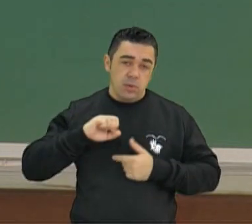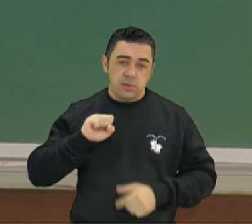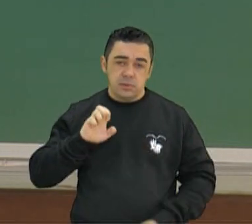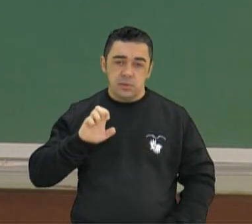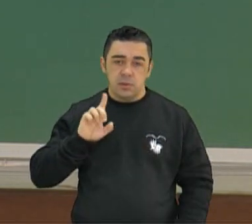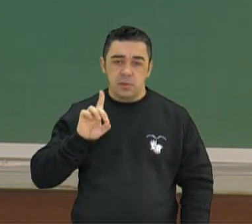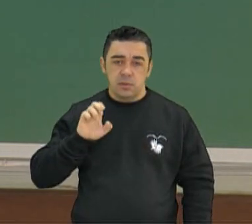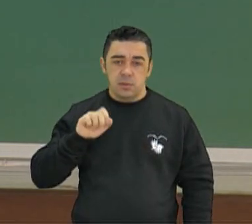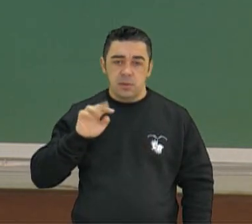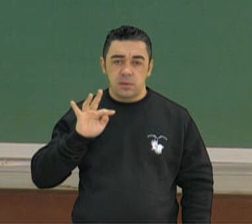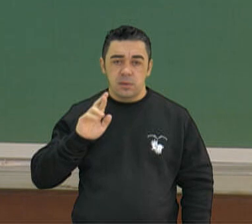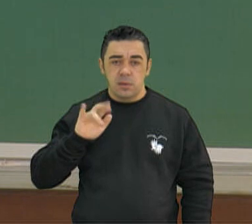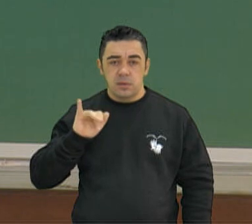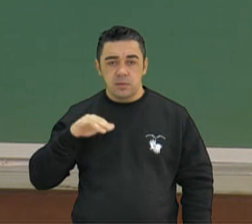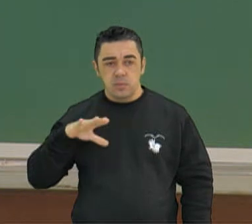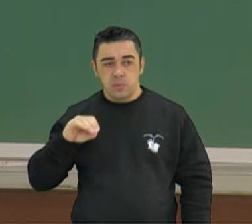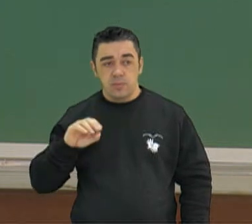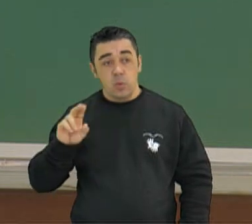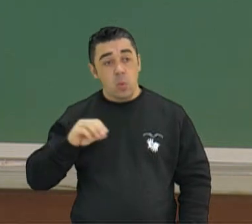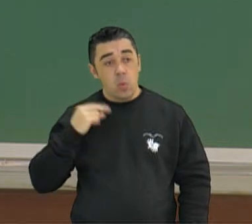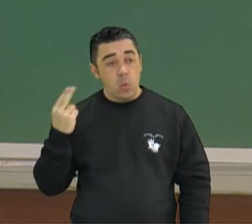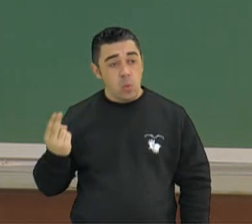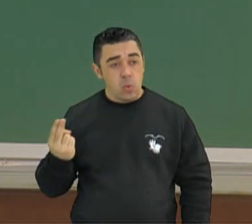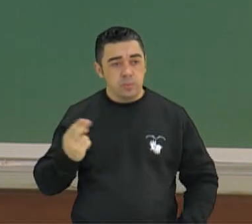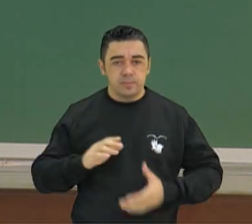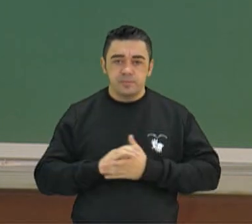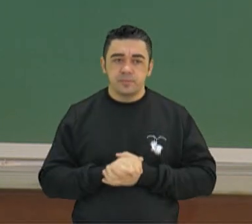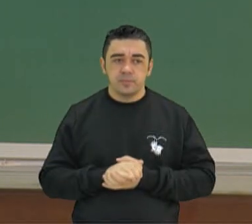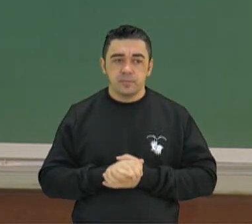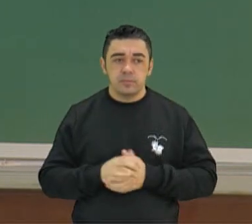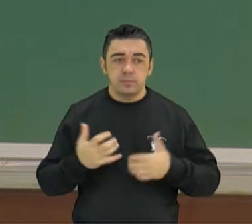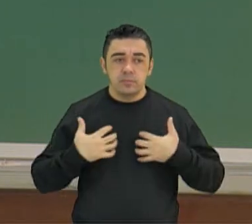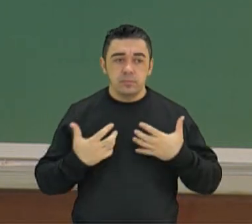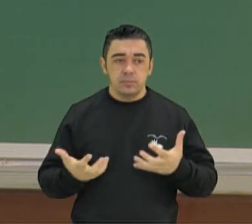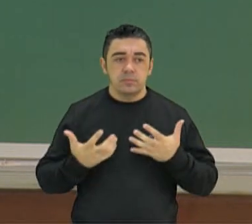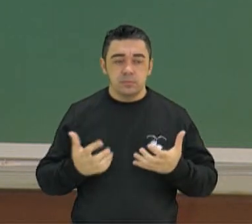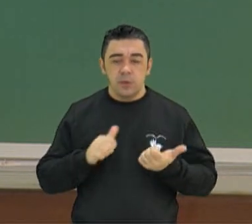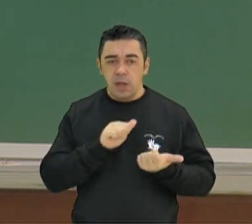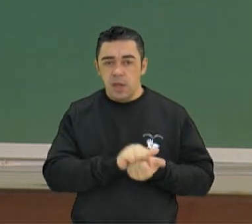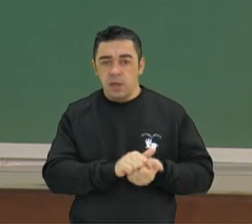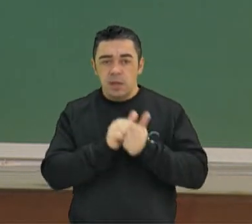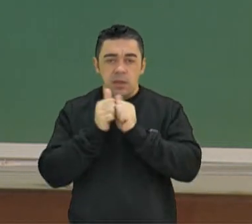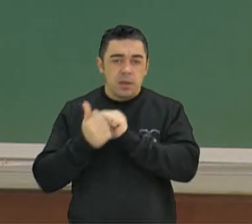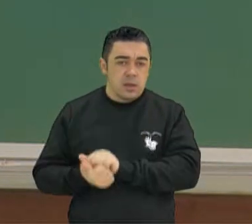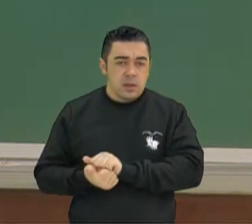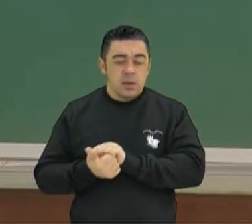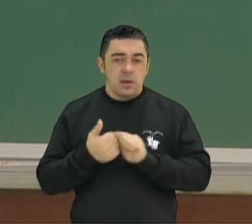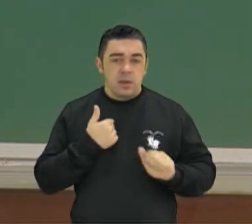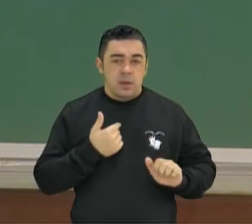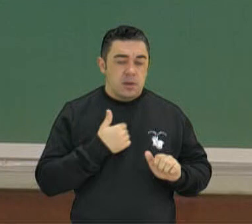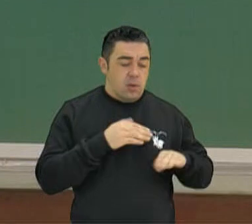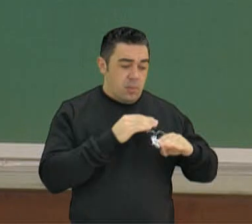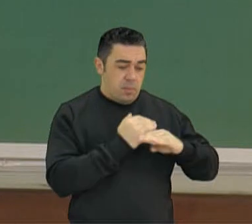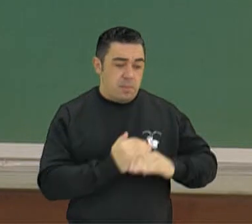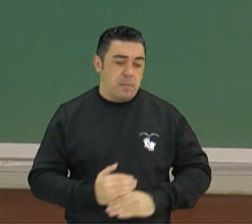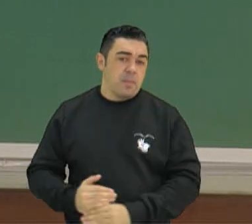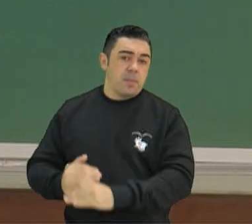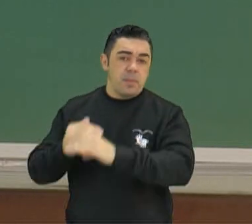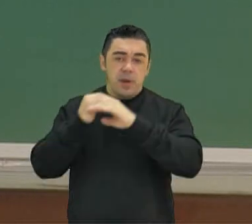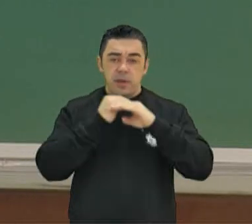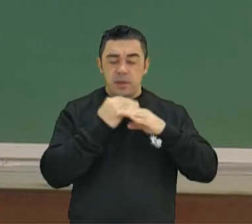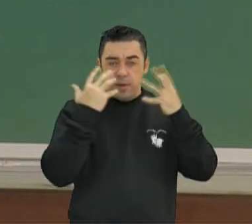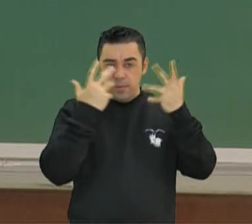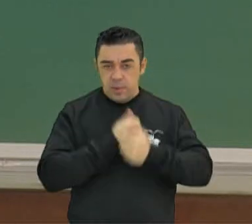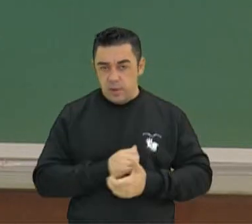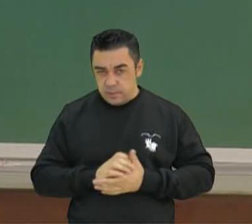comentamos, ou estou buscando adequações corporais aos padrões de beleza vigentes.